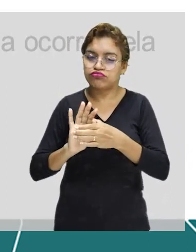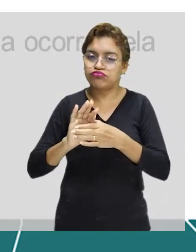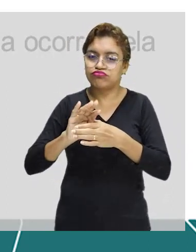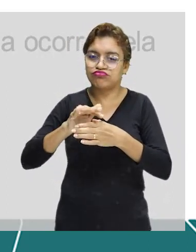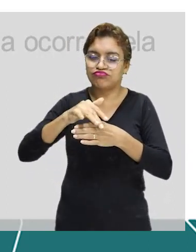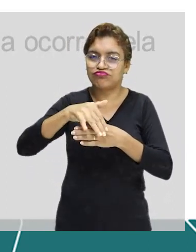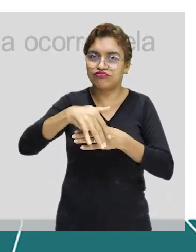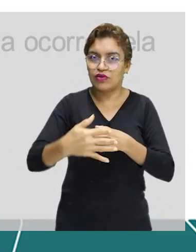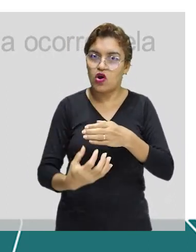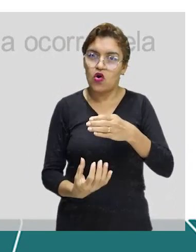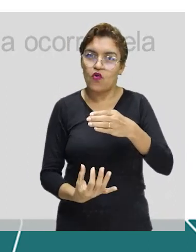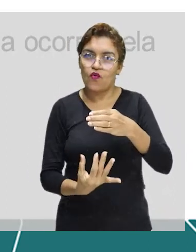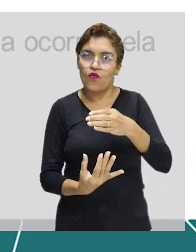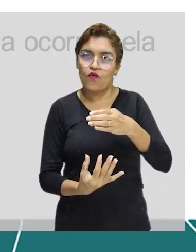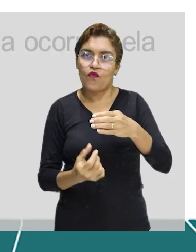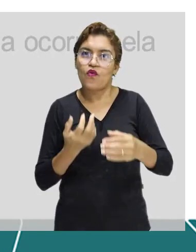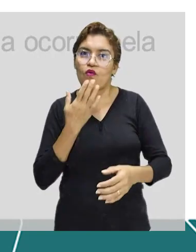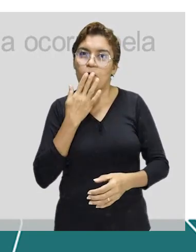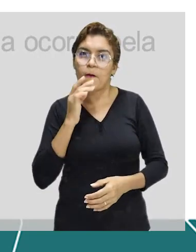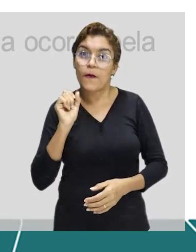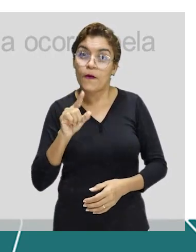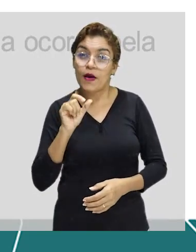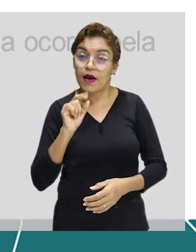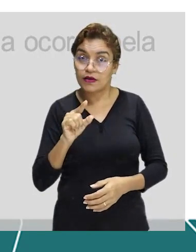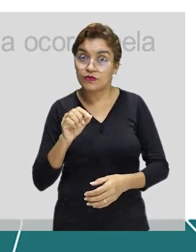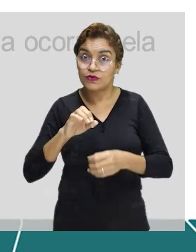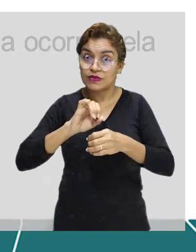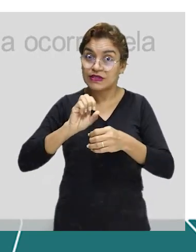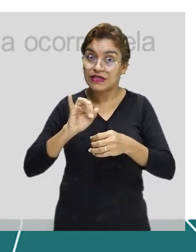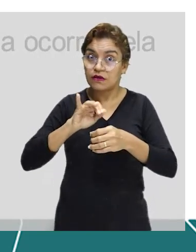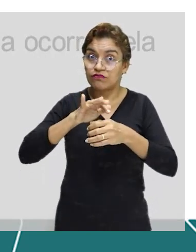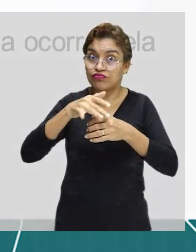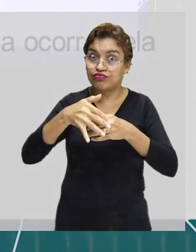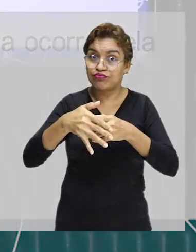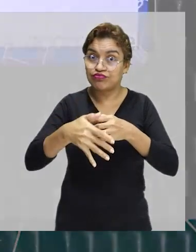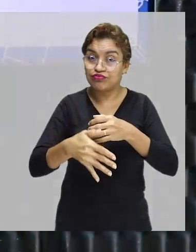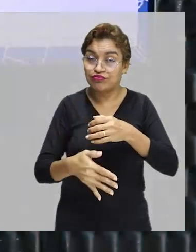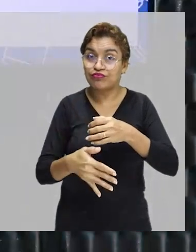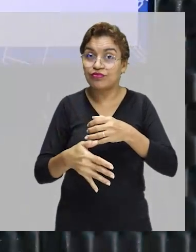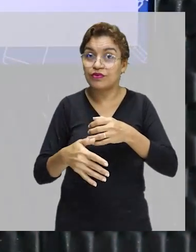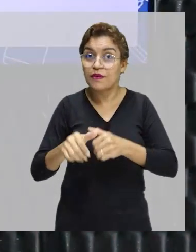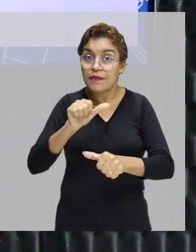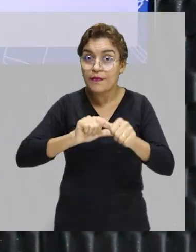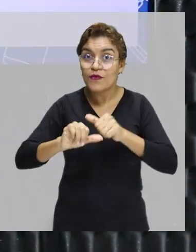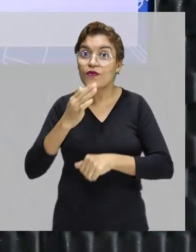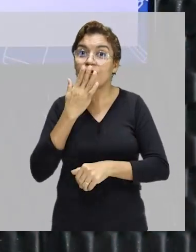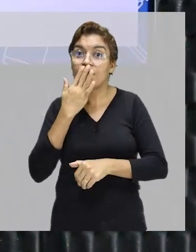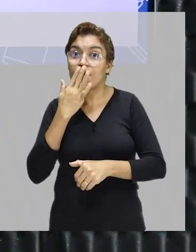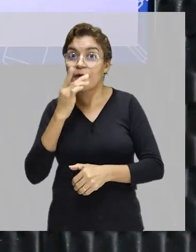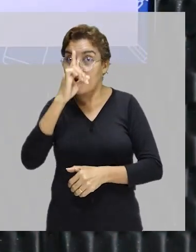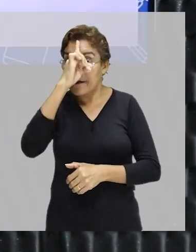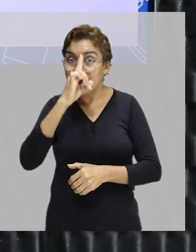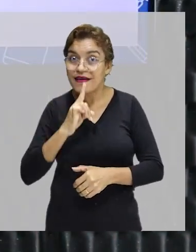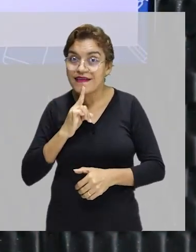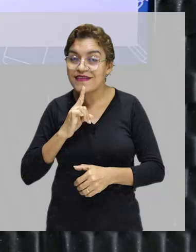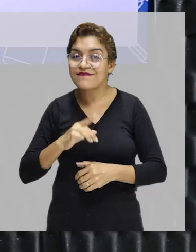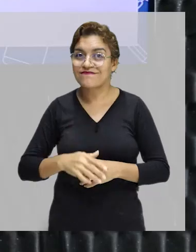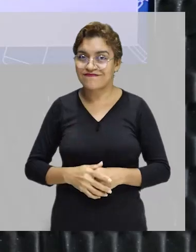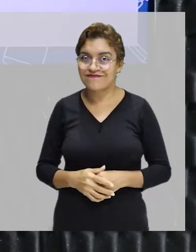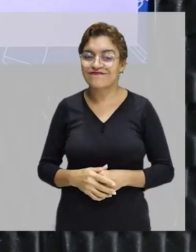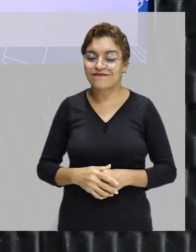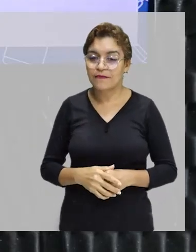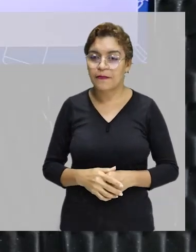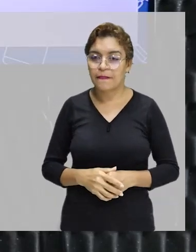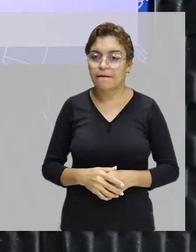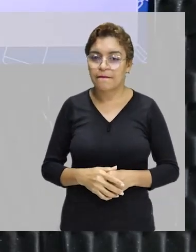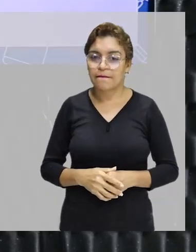chama azul do fogo, mudando-a para uma chama amarela. Essa mudança de cor, né, pode